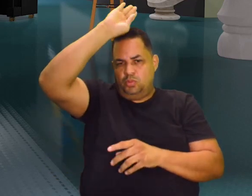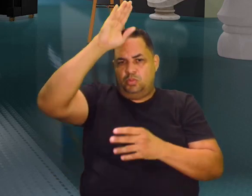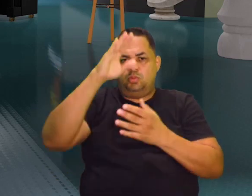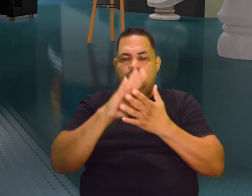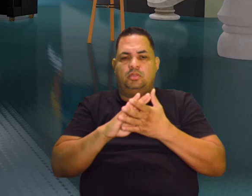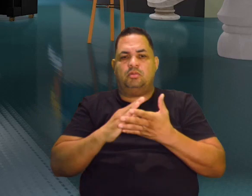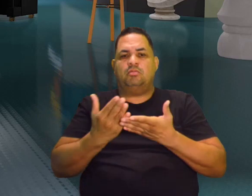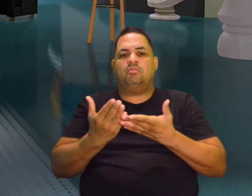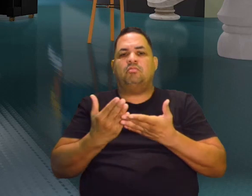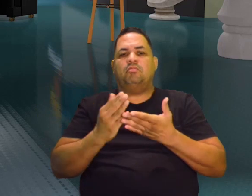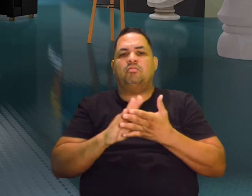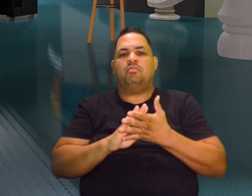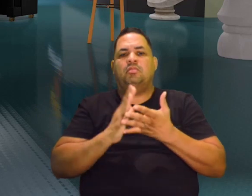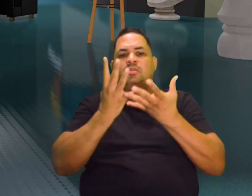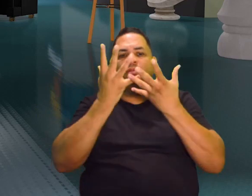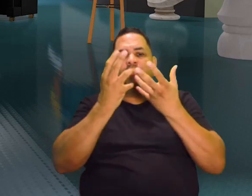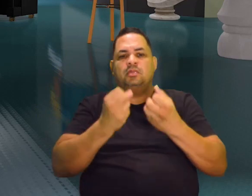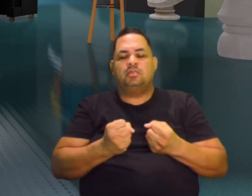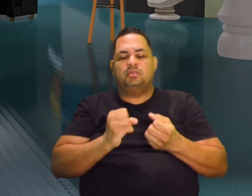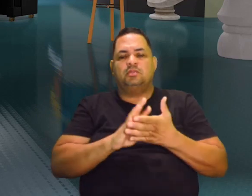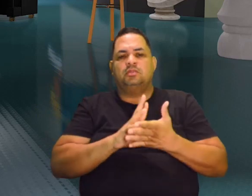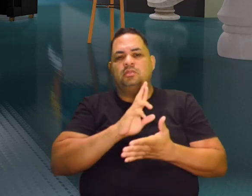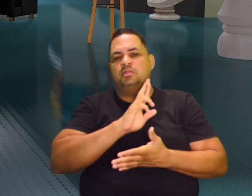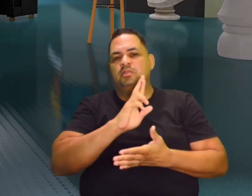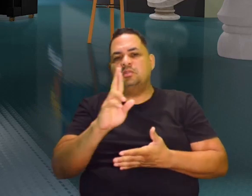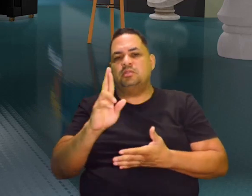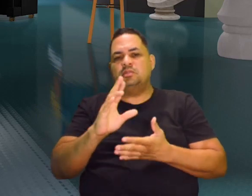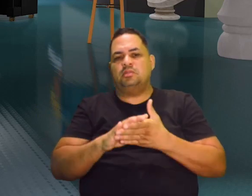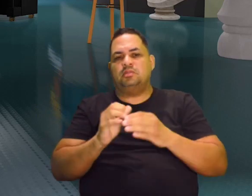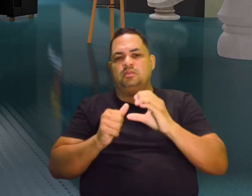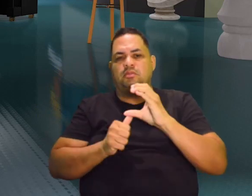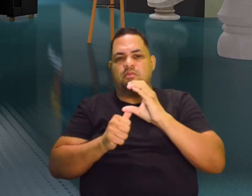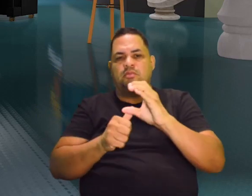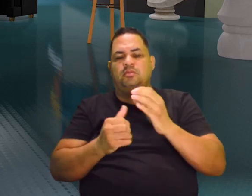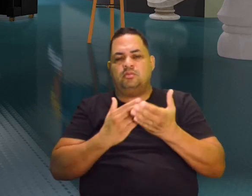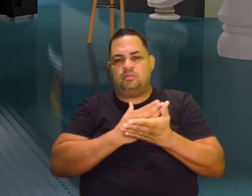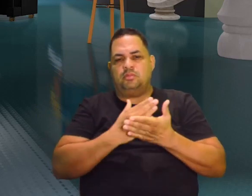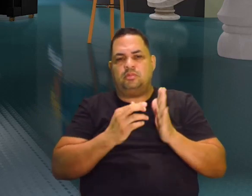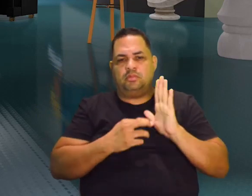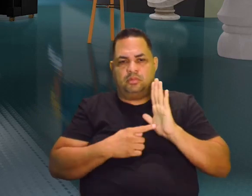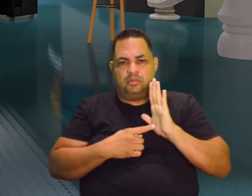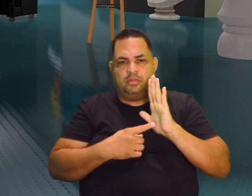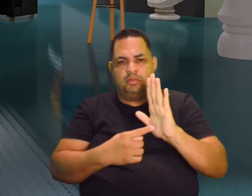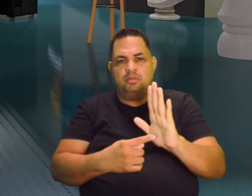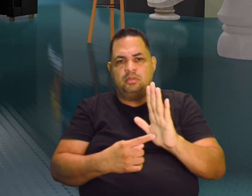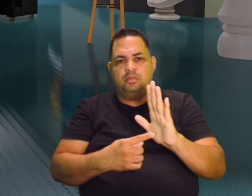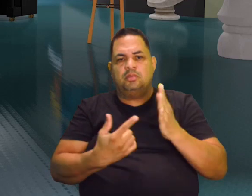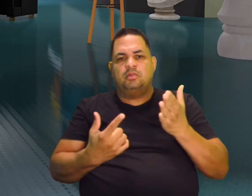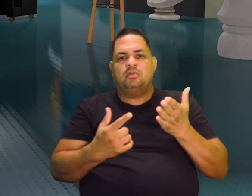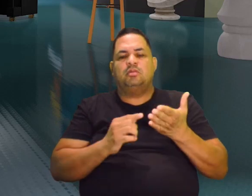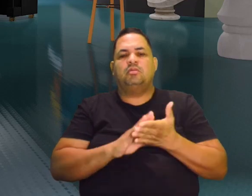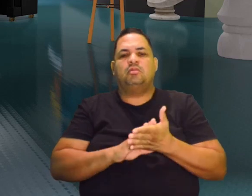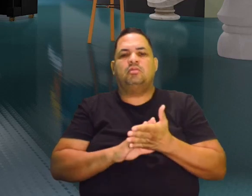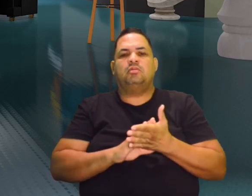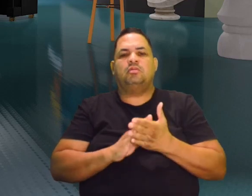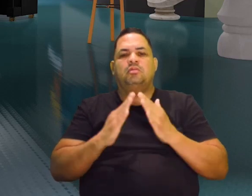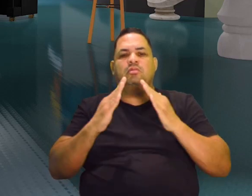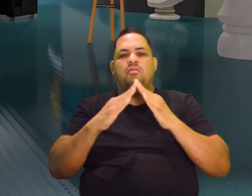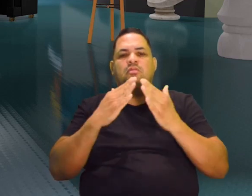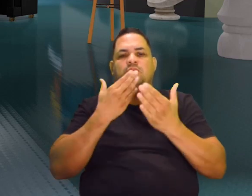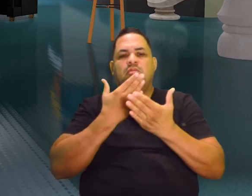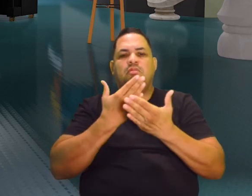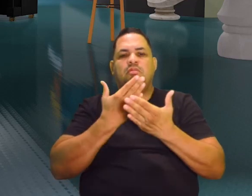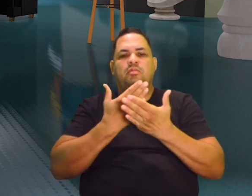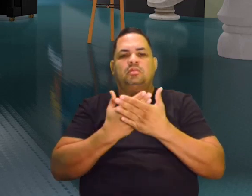declarando, então, aceitando a religião cristã, aí passou a representar, então, a religião cristã e